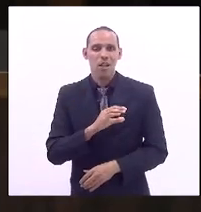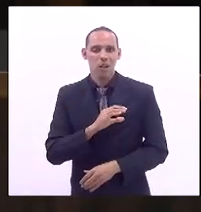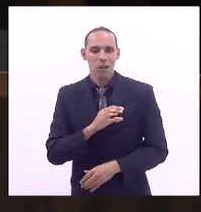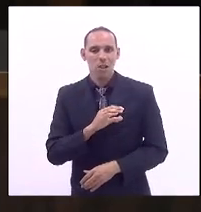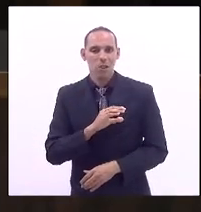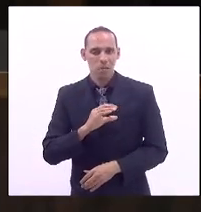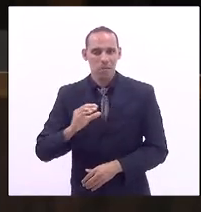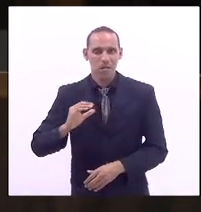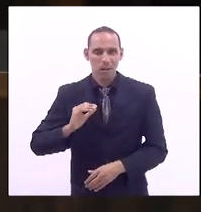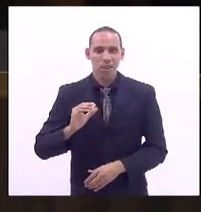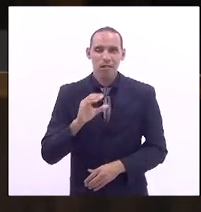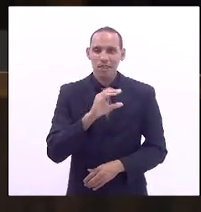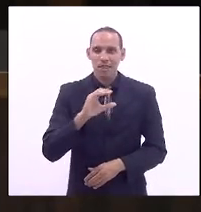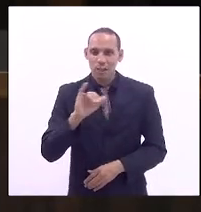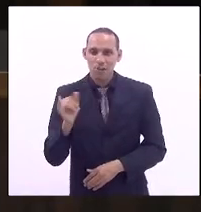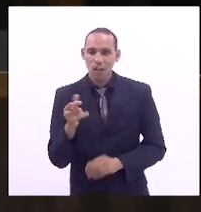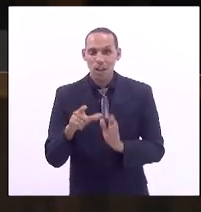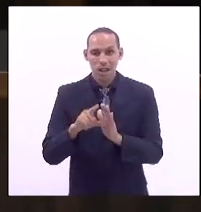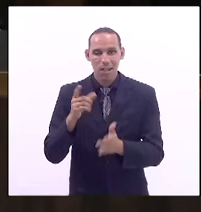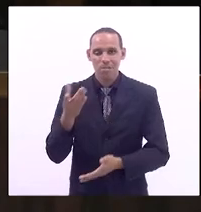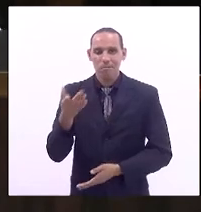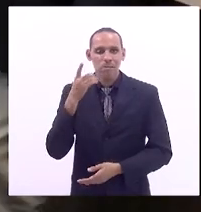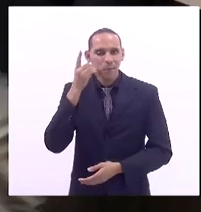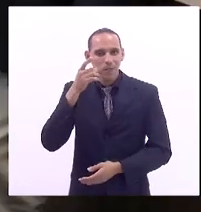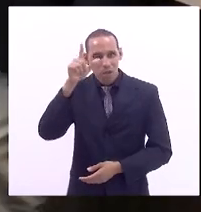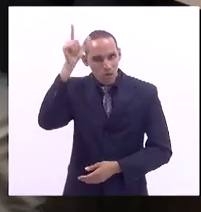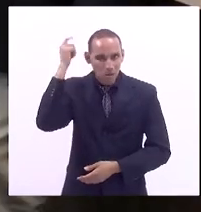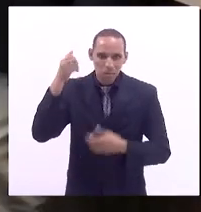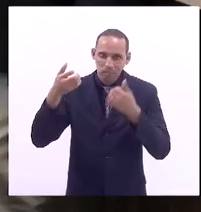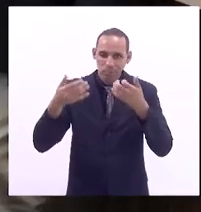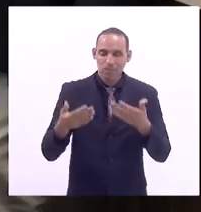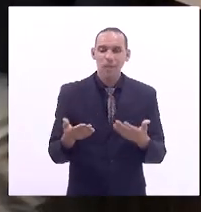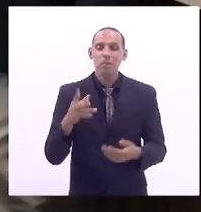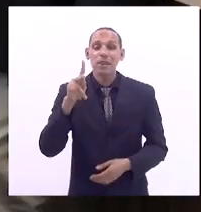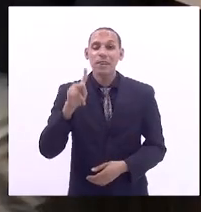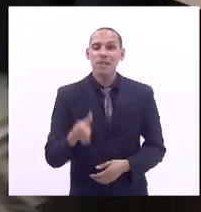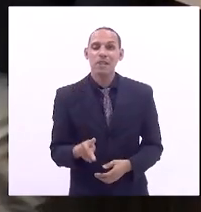passo a palavra ao Deputado Luiz Paulo